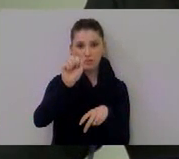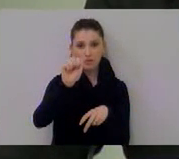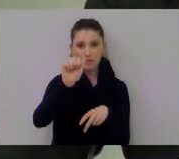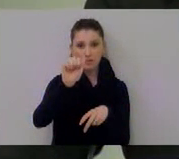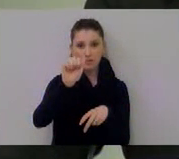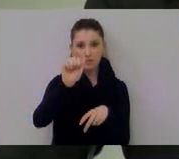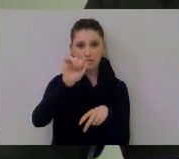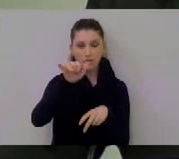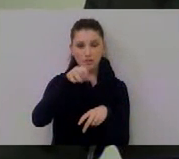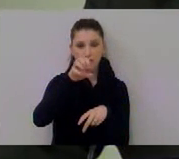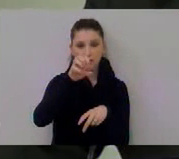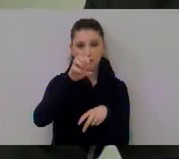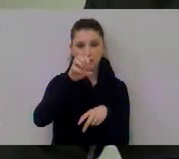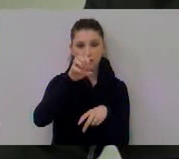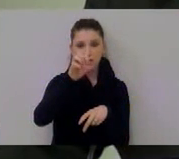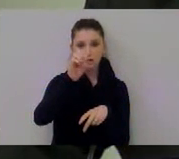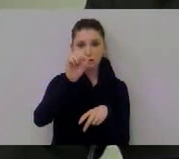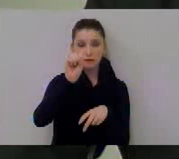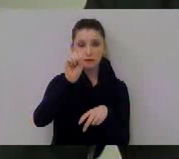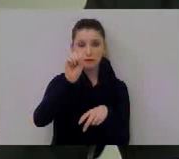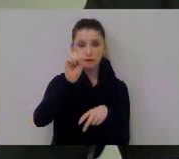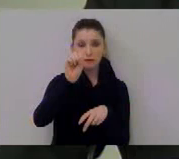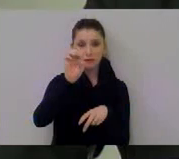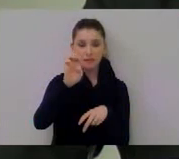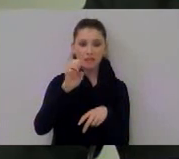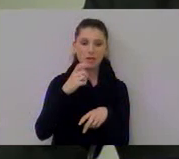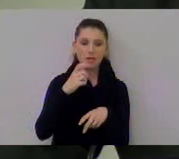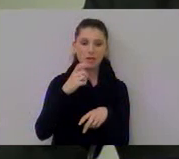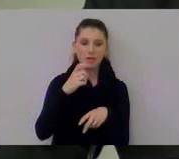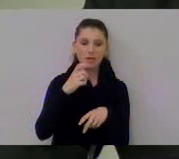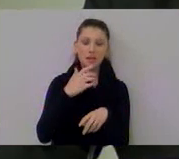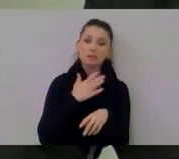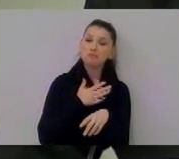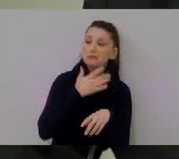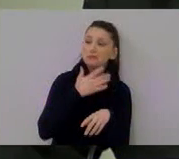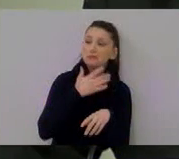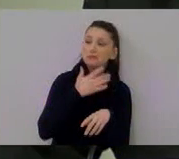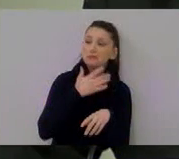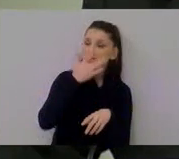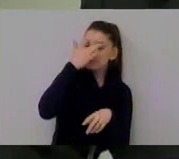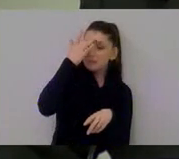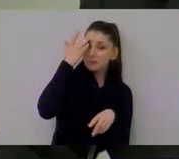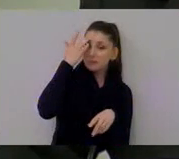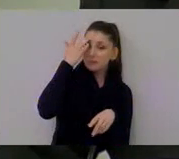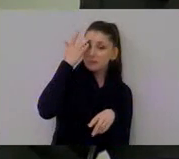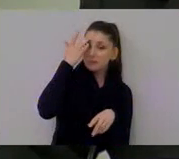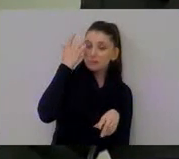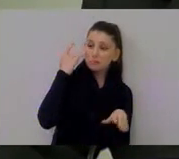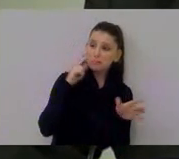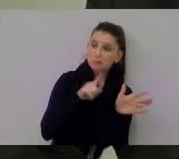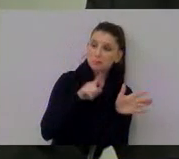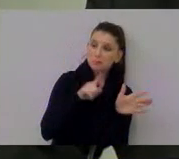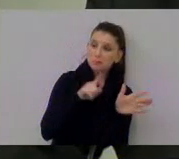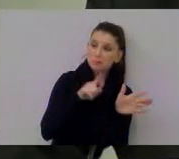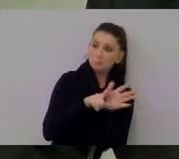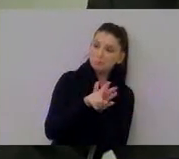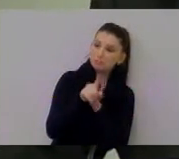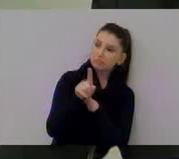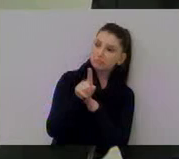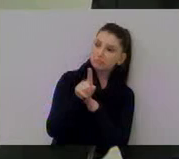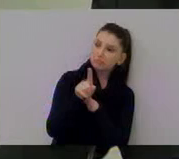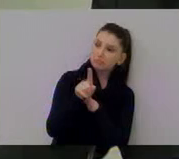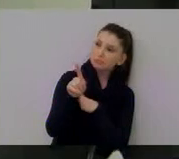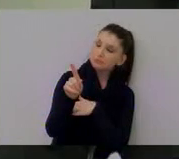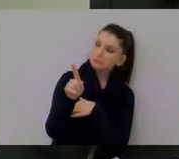E eu fui questionado, né, por ter levantado um assunto tão sério